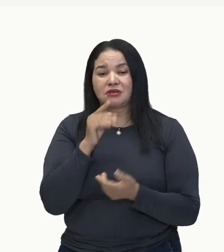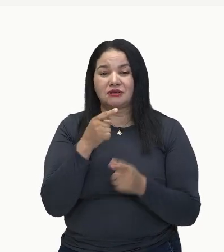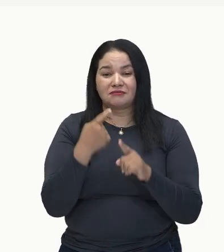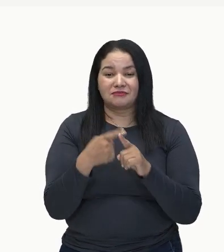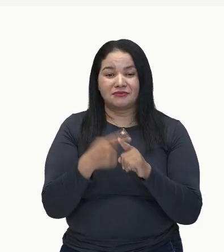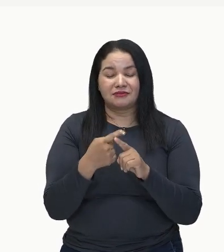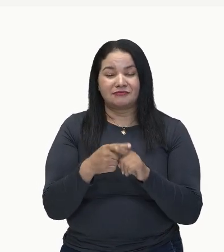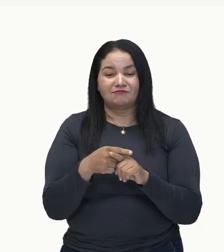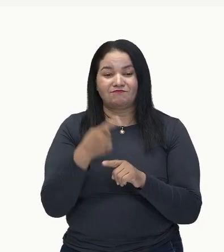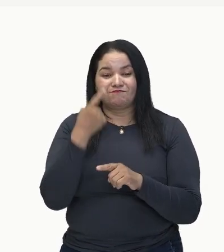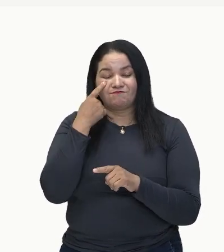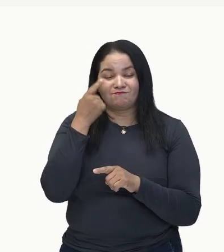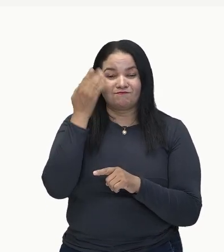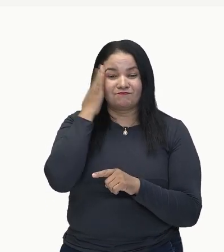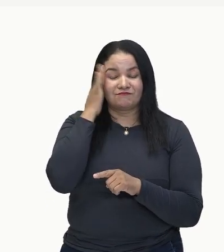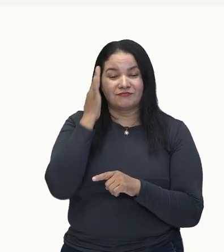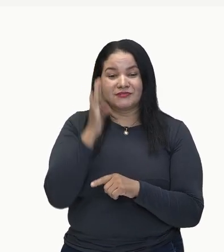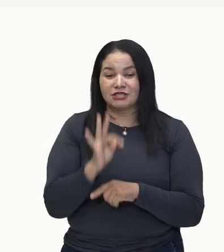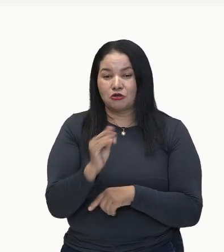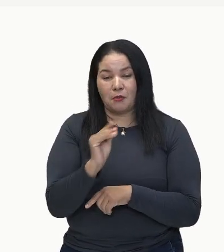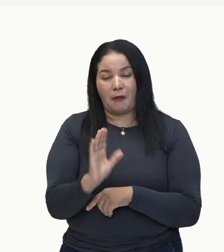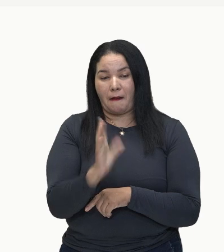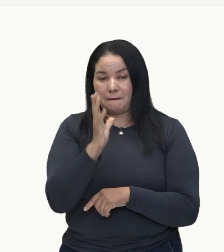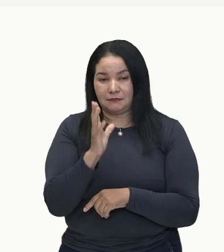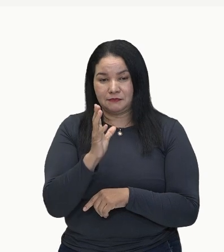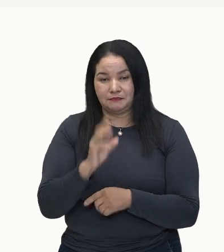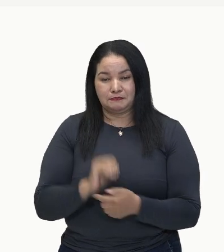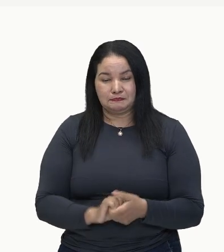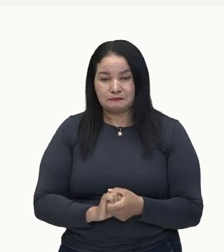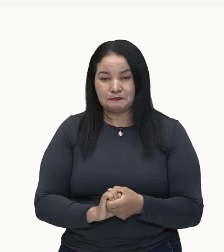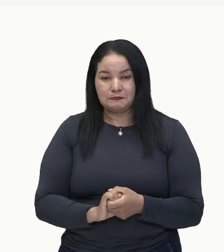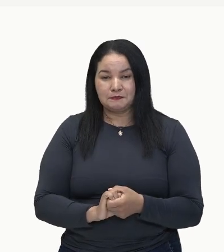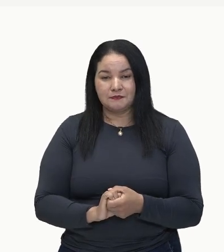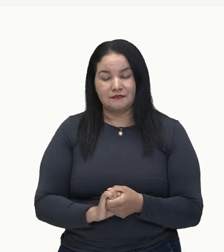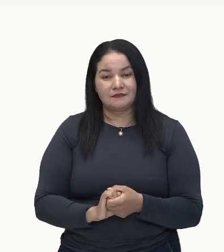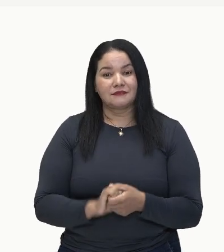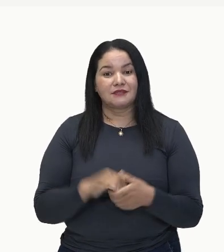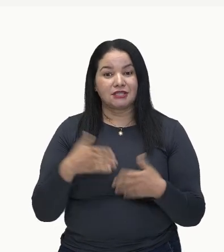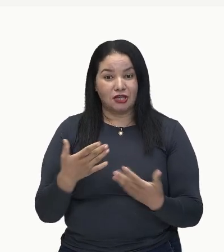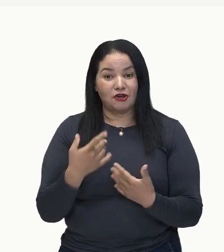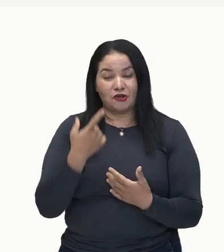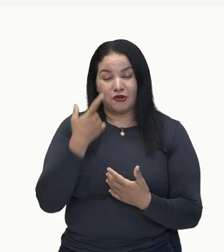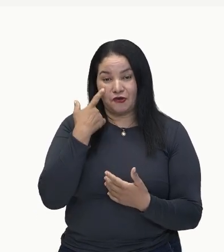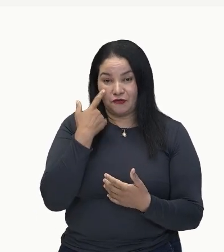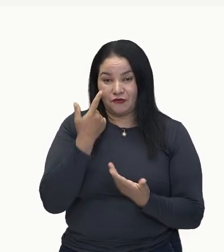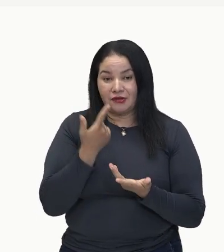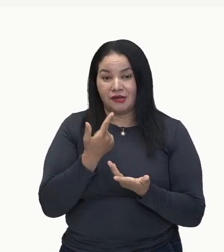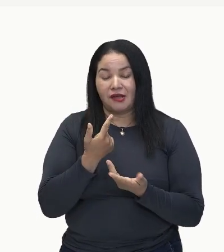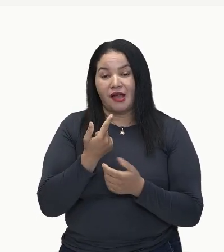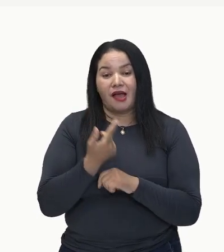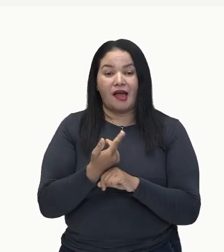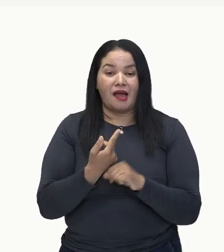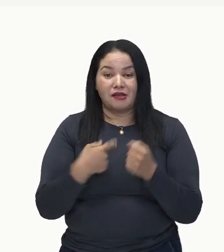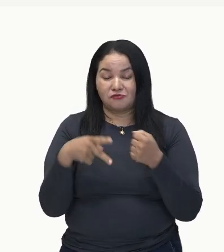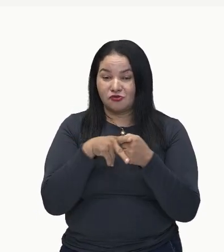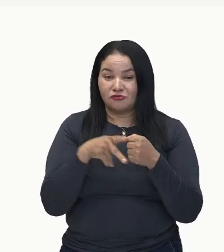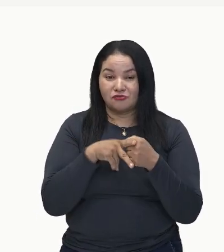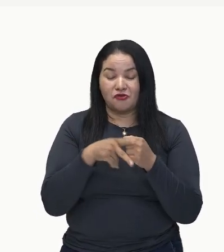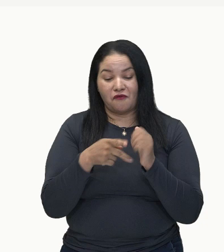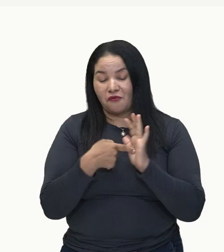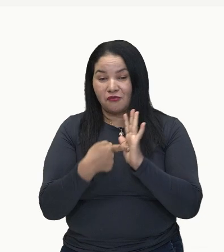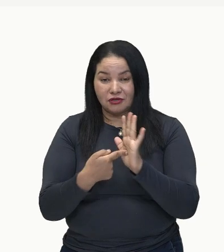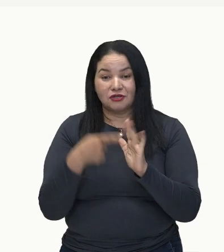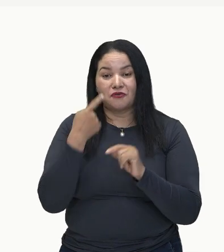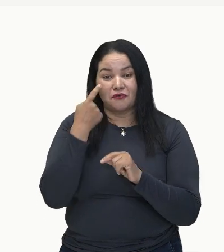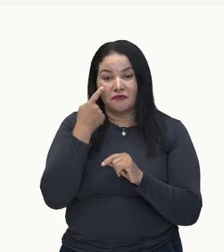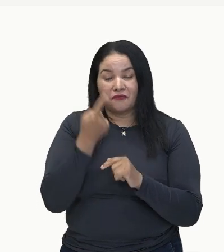previsível. Notem aí que os pronomes vão indicar ali uma posição pessoal, né, do autor.